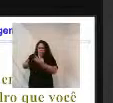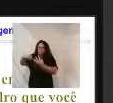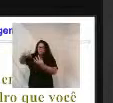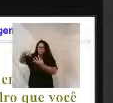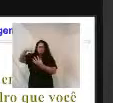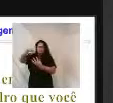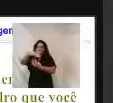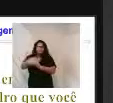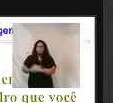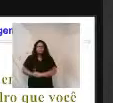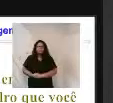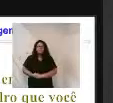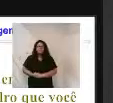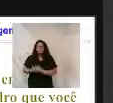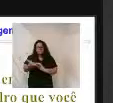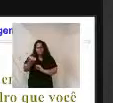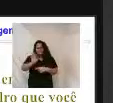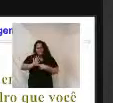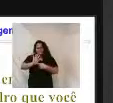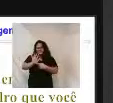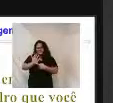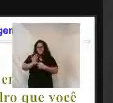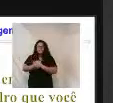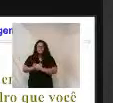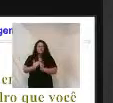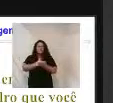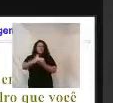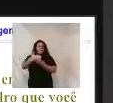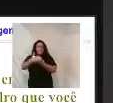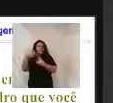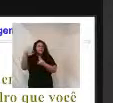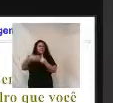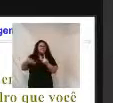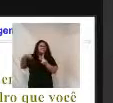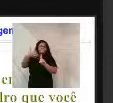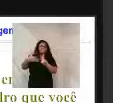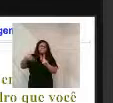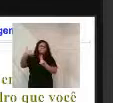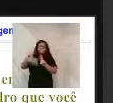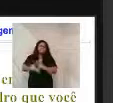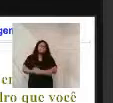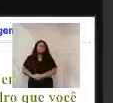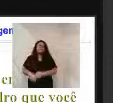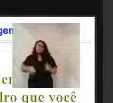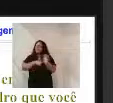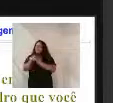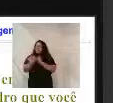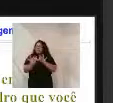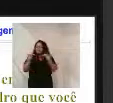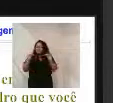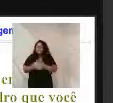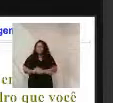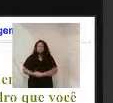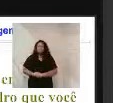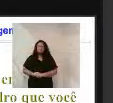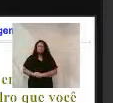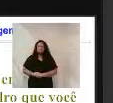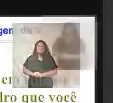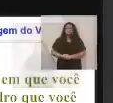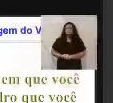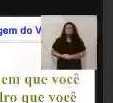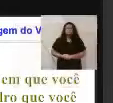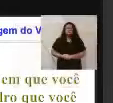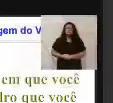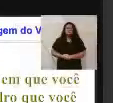Então, eu inicio a minha palestra com uma pergunta bem básica, tá? Que é o que liga, o que